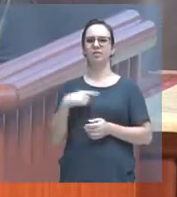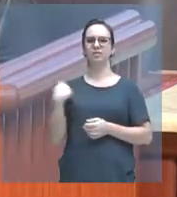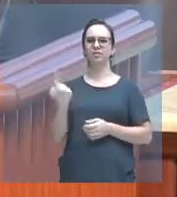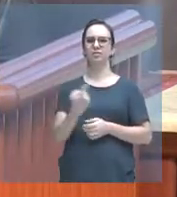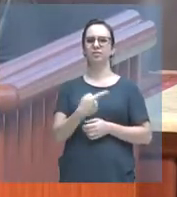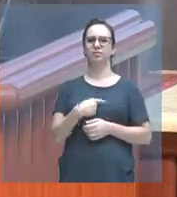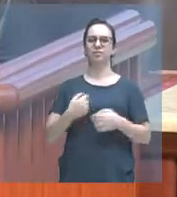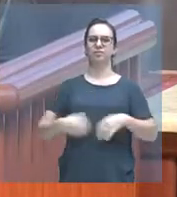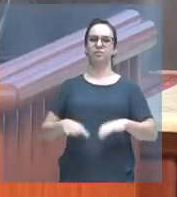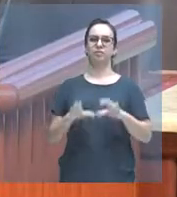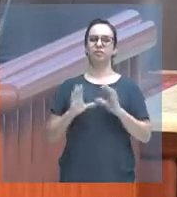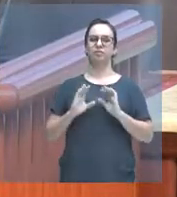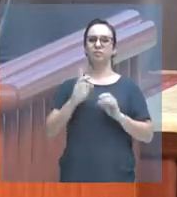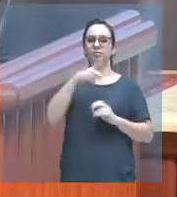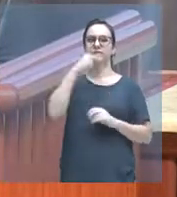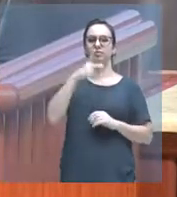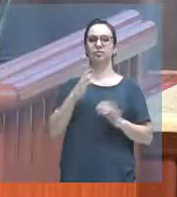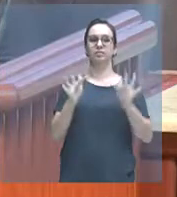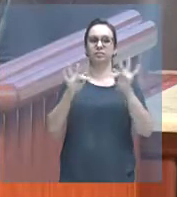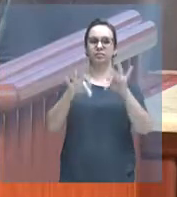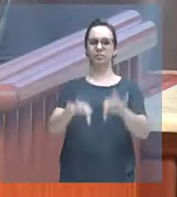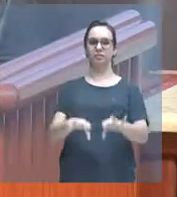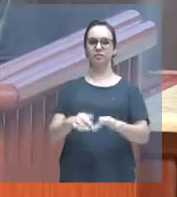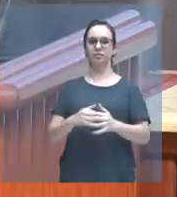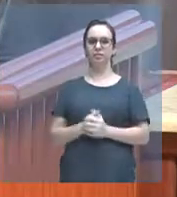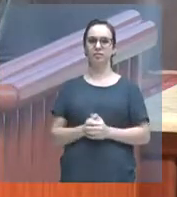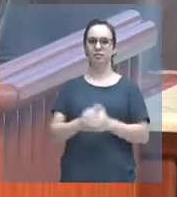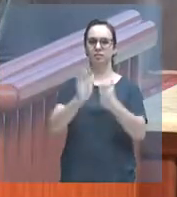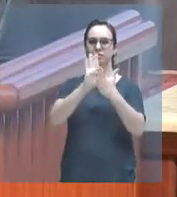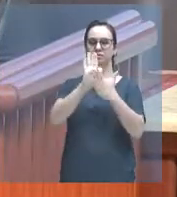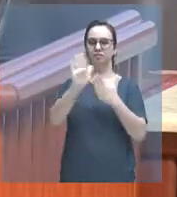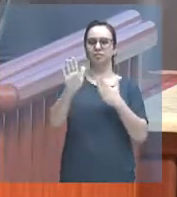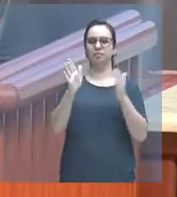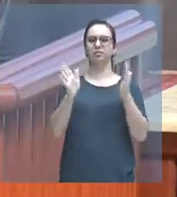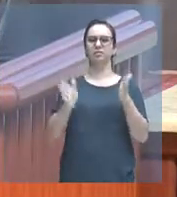essa fala para o final, porque eu vou passar agora para